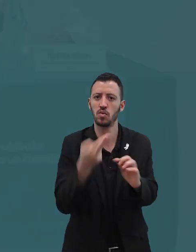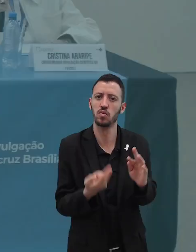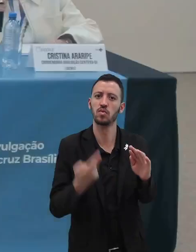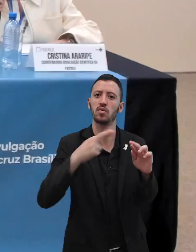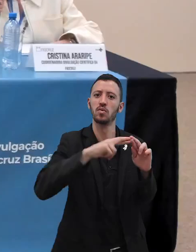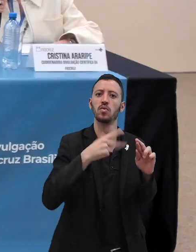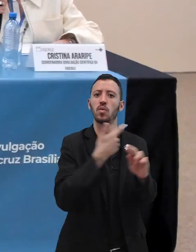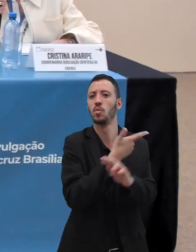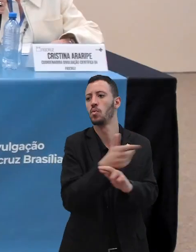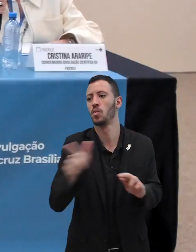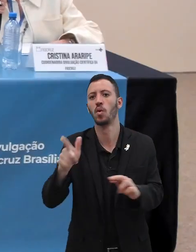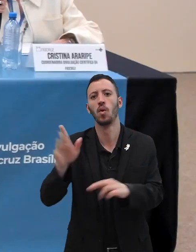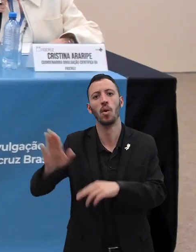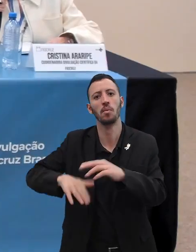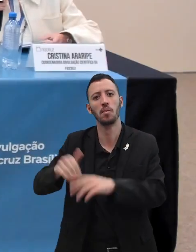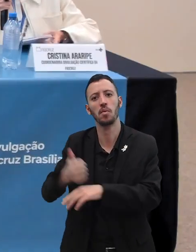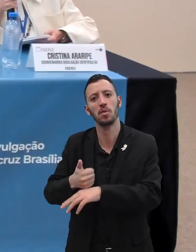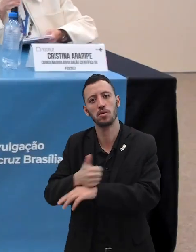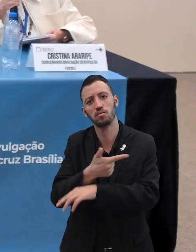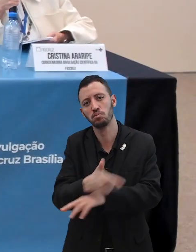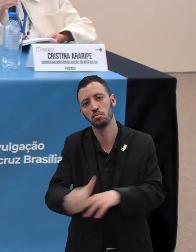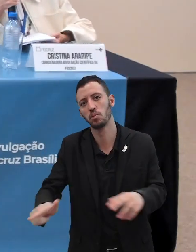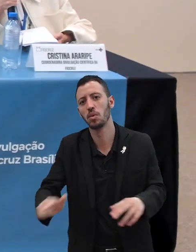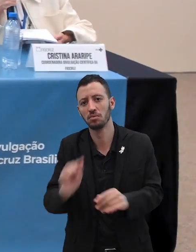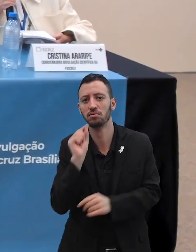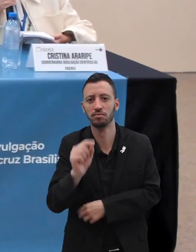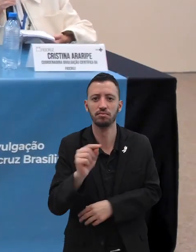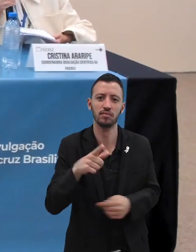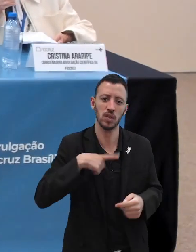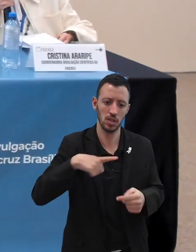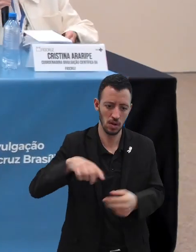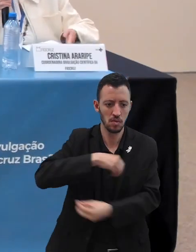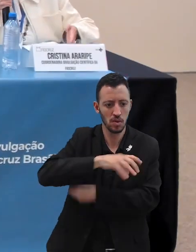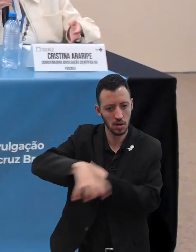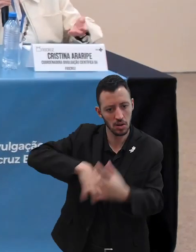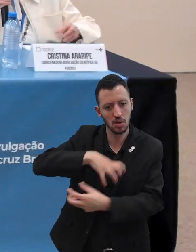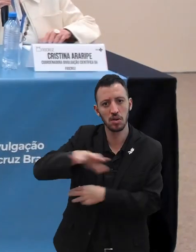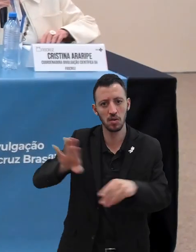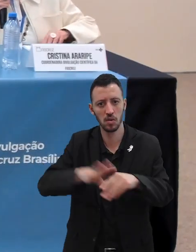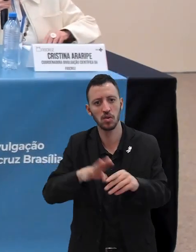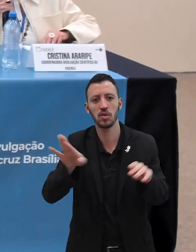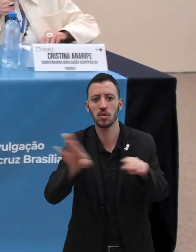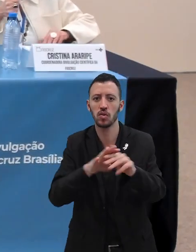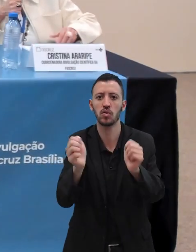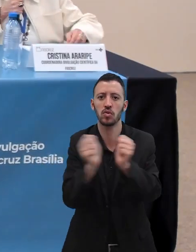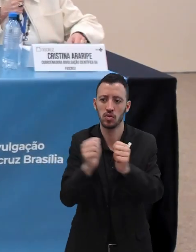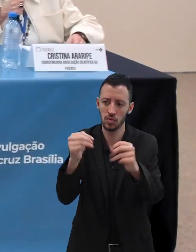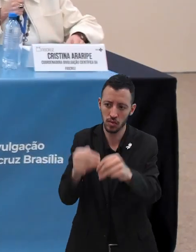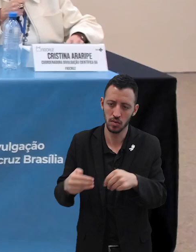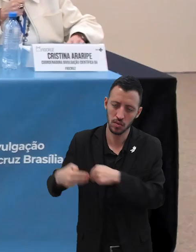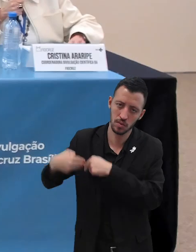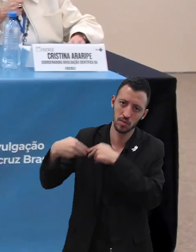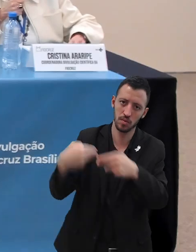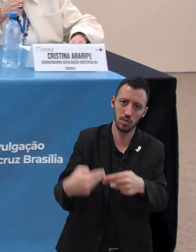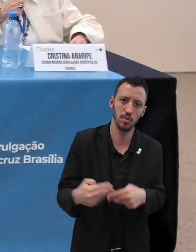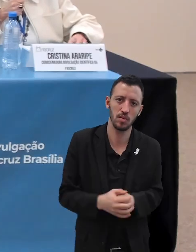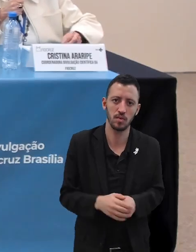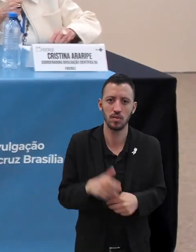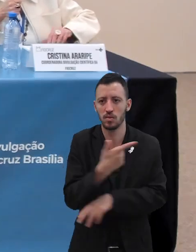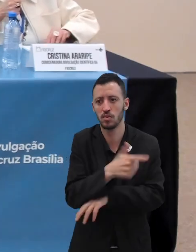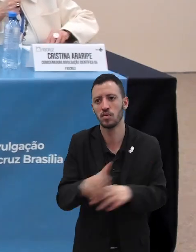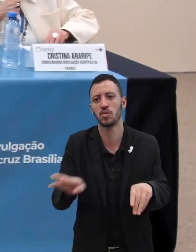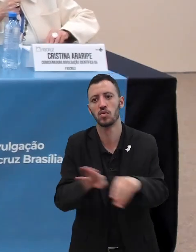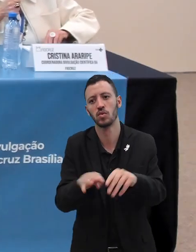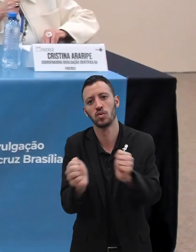às outras carreiras de C&T que também estão em estado de greve, lutando, seja ligadas ao Ministério, ou